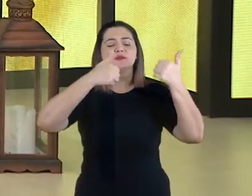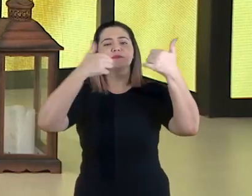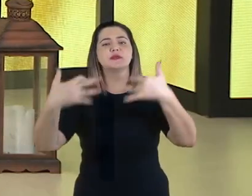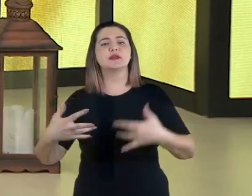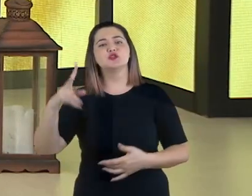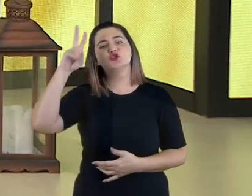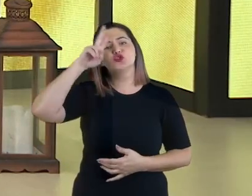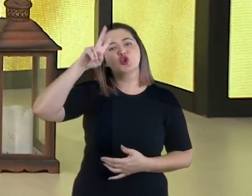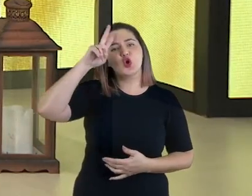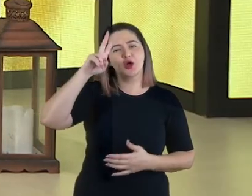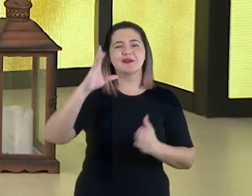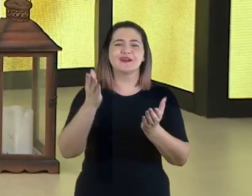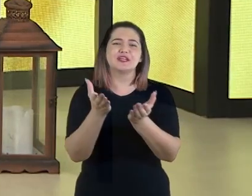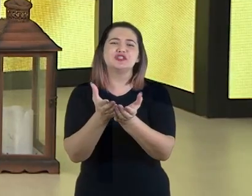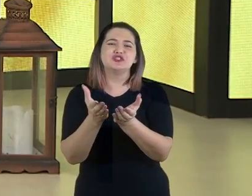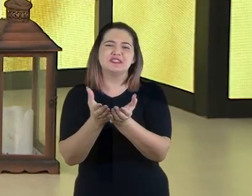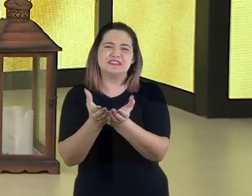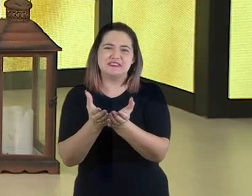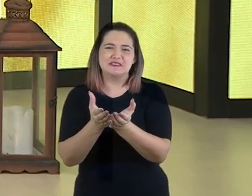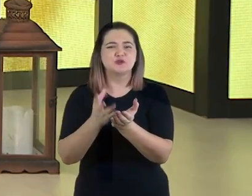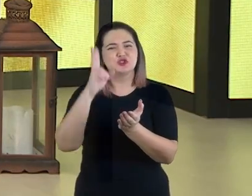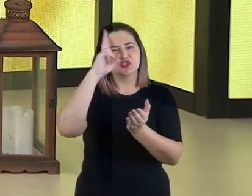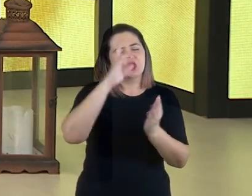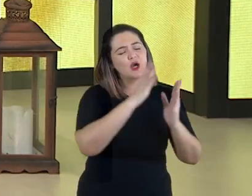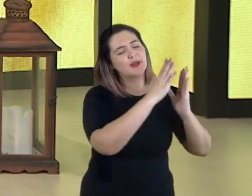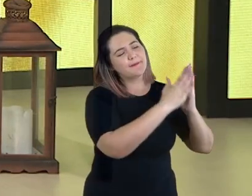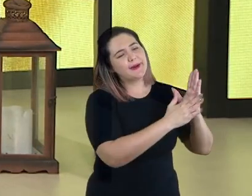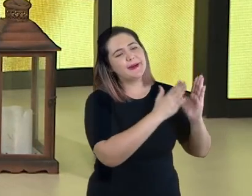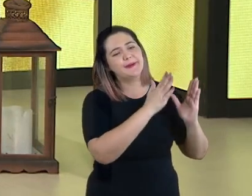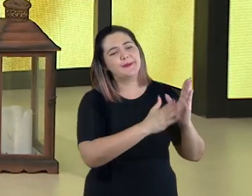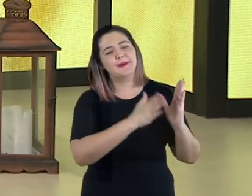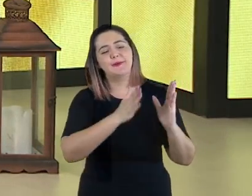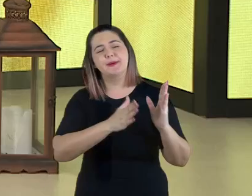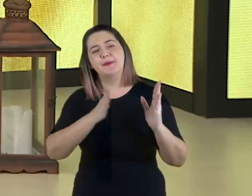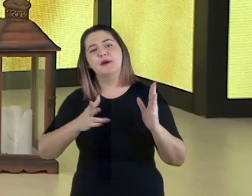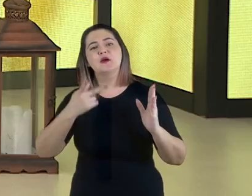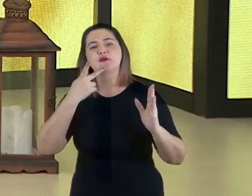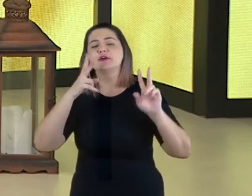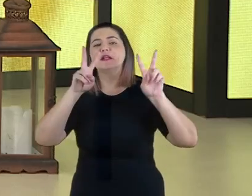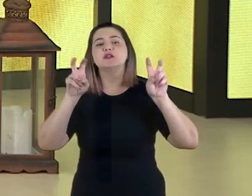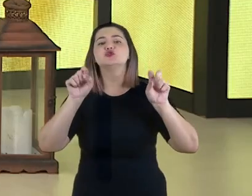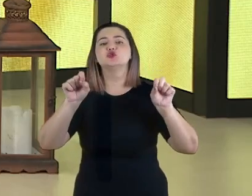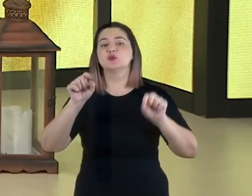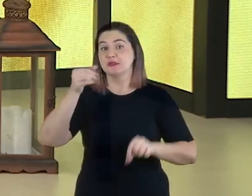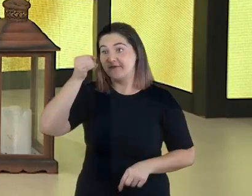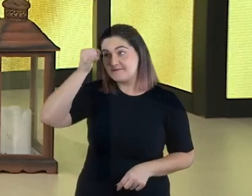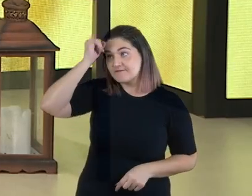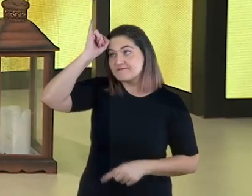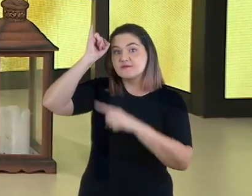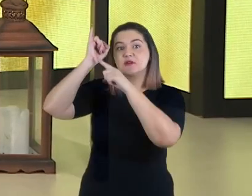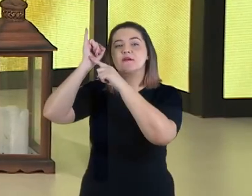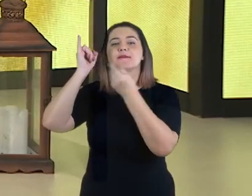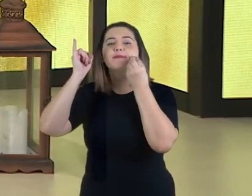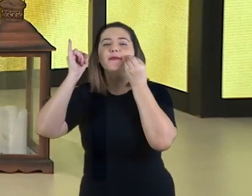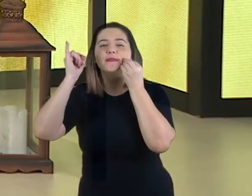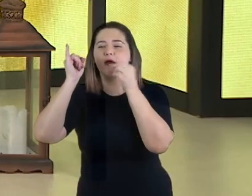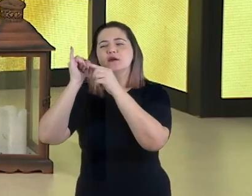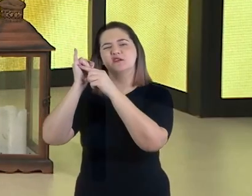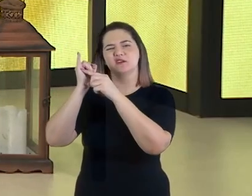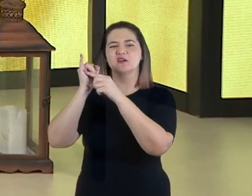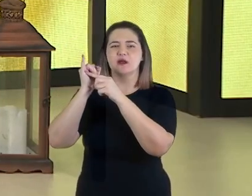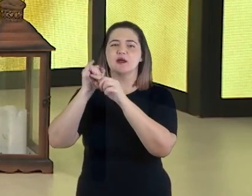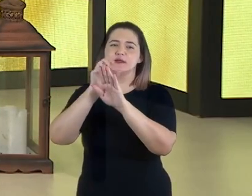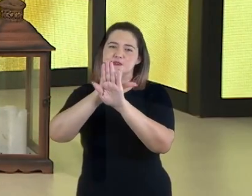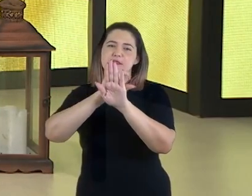cristianismo e naquela oportunidade também eu falei sobre as coisas que o pequeno chifre haveria de fazer e hoje eu ampliei um